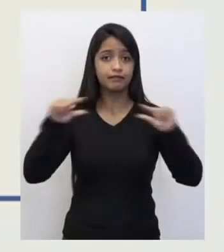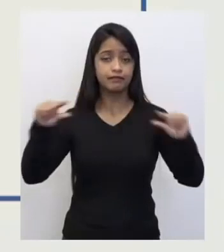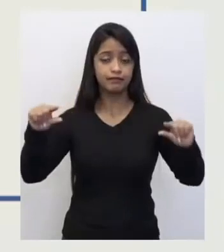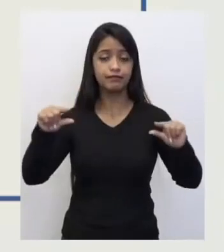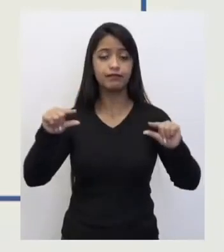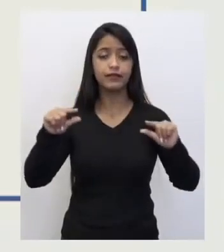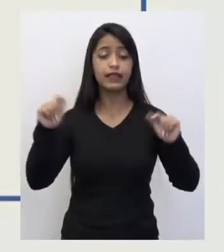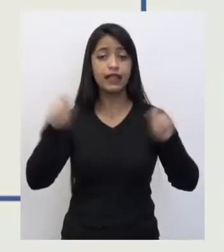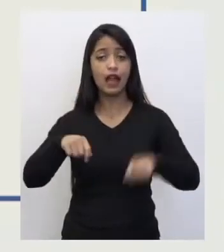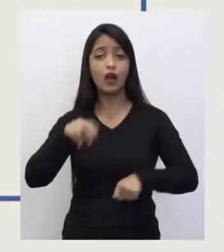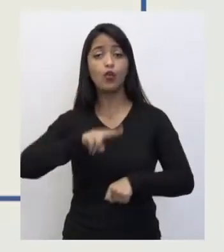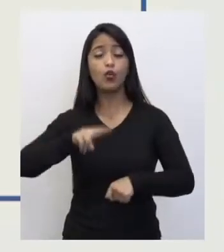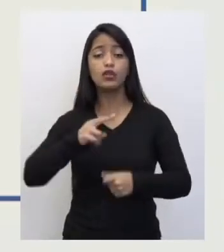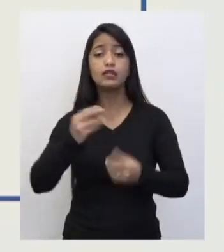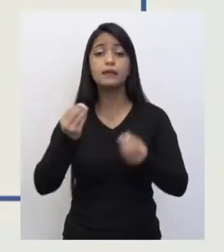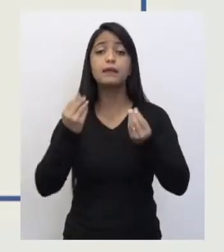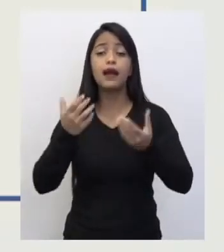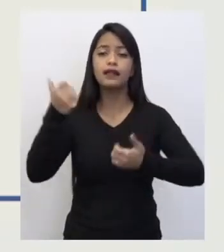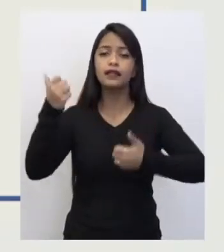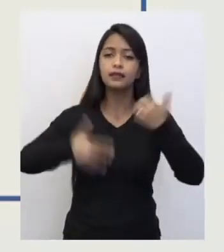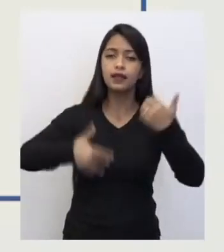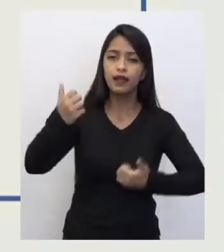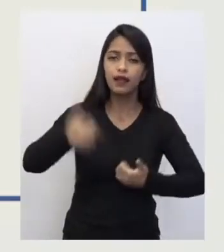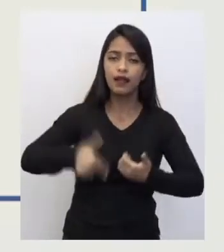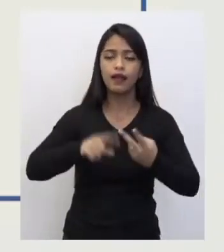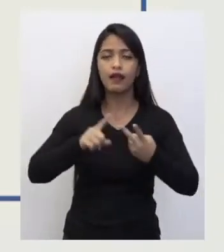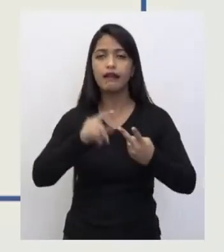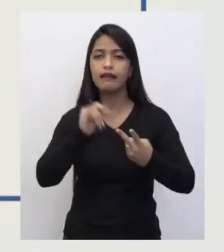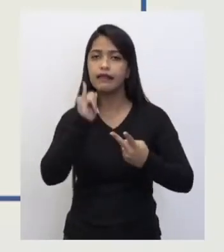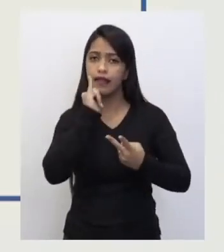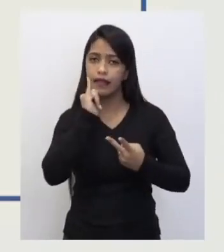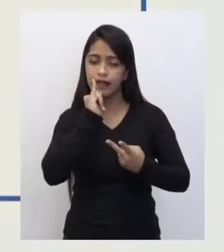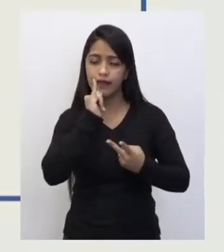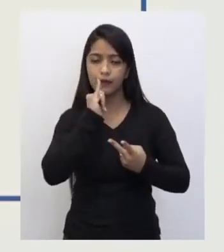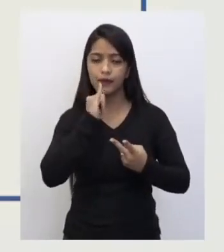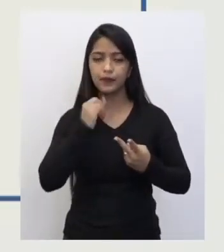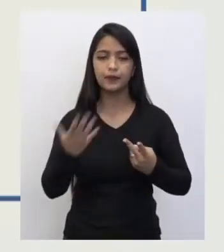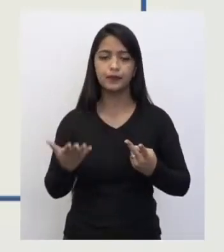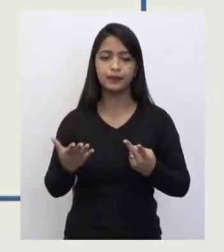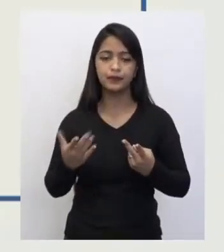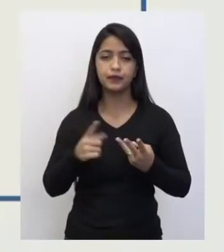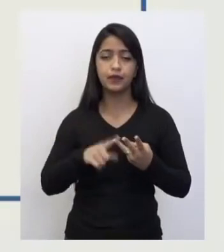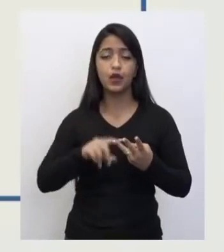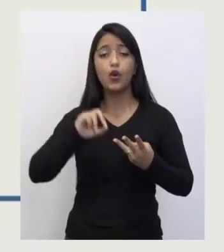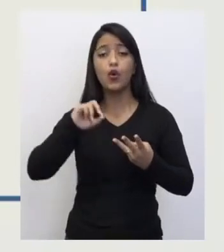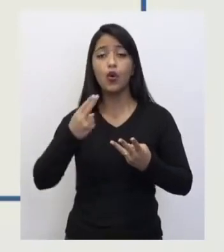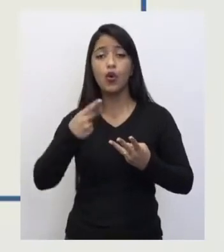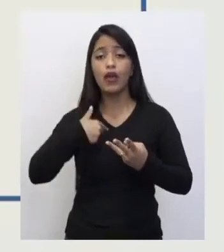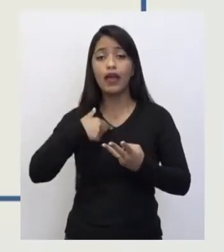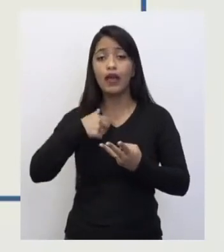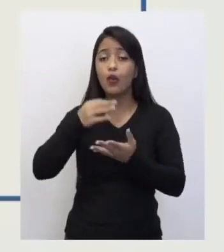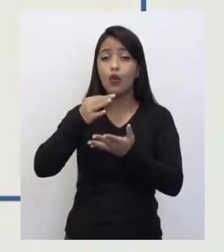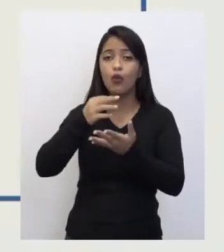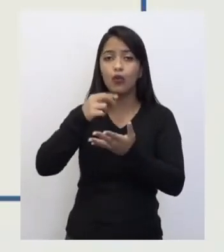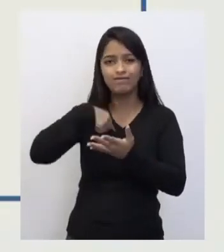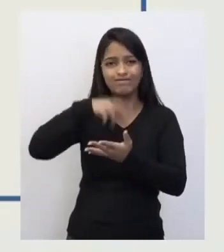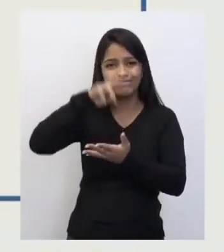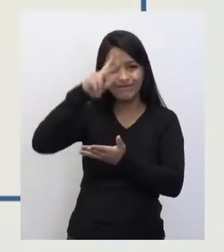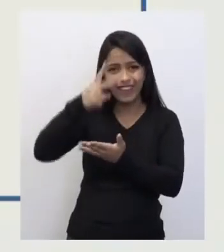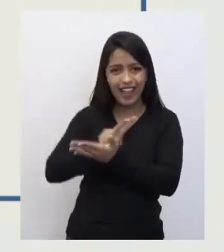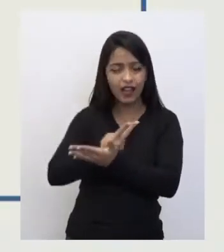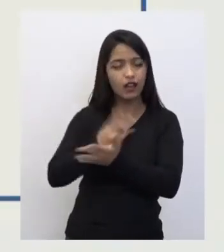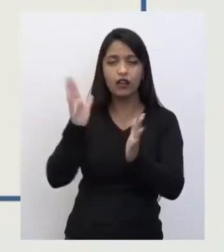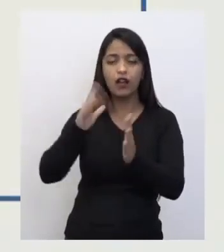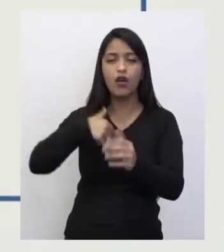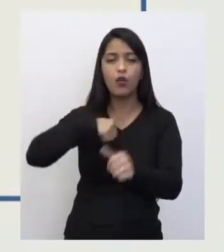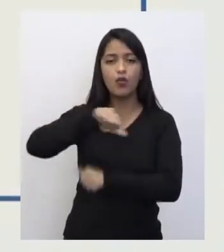para explicar, exemplificar, né? Citar exemplos, ou retificar, corrigir o que foi